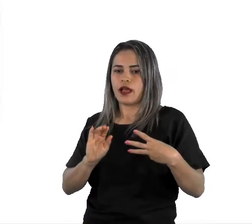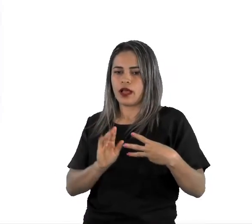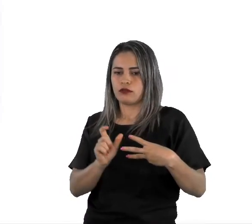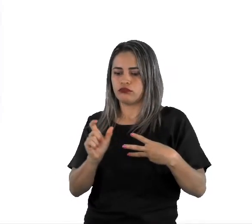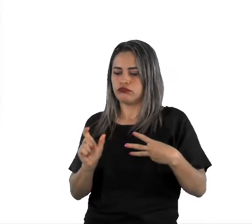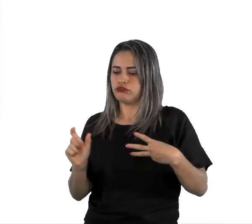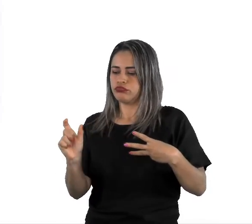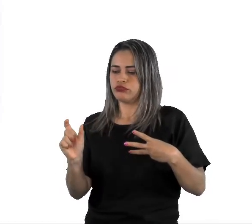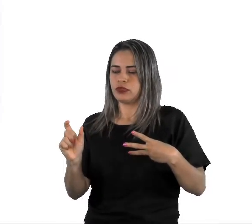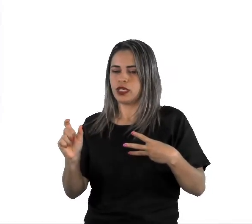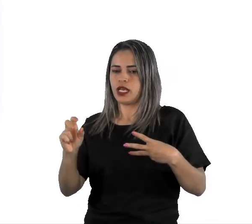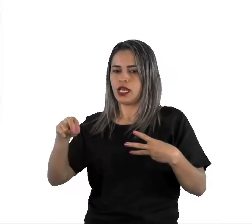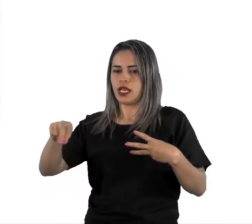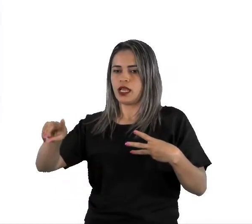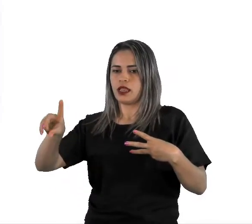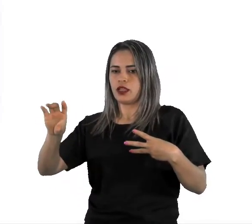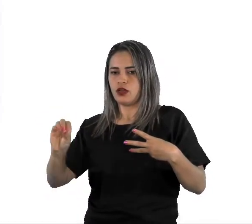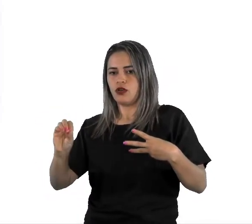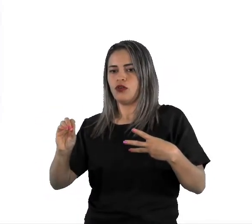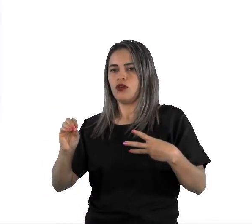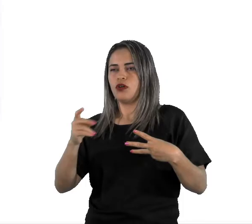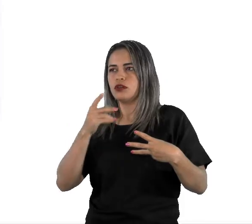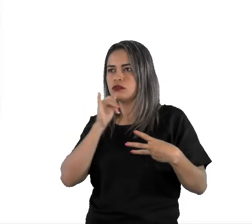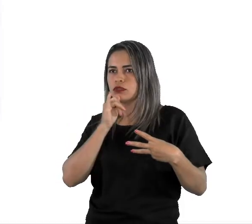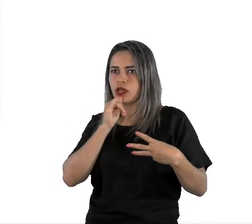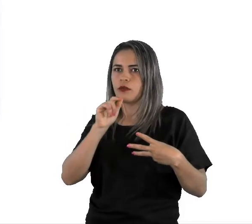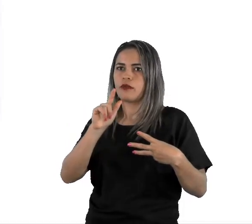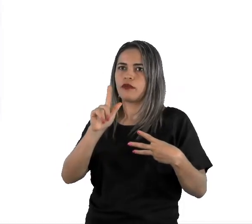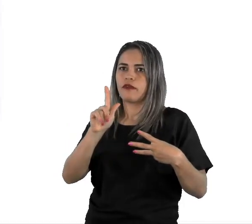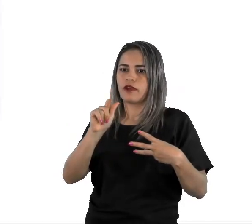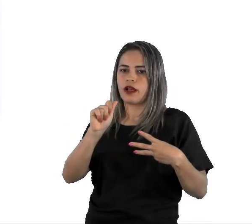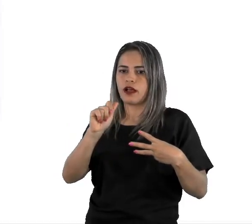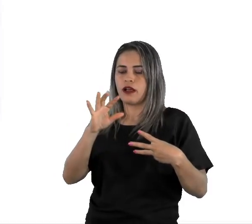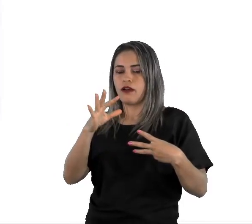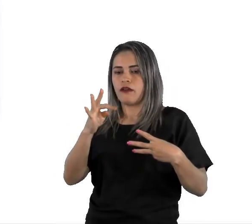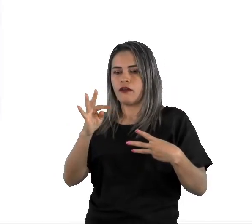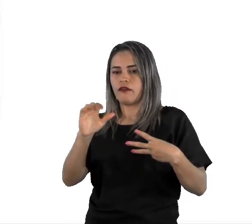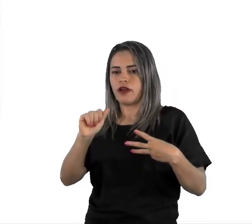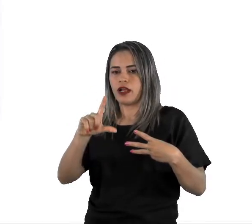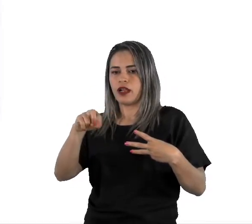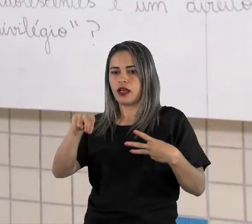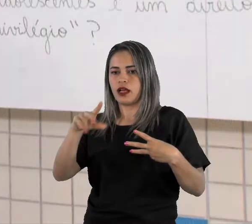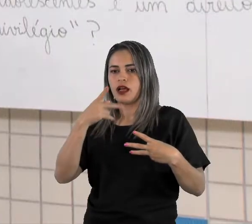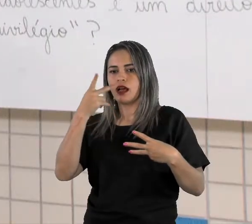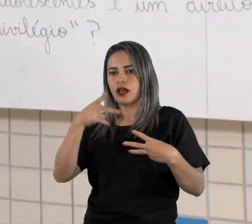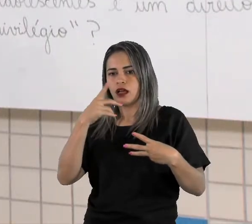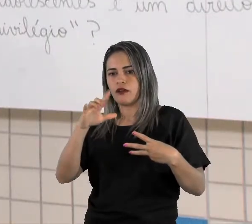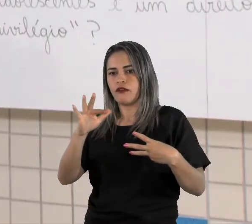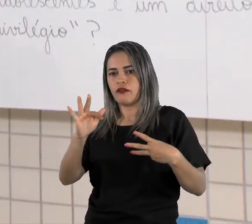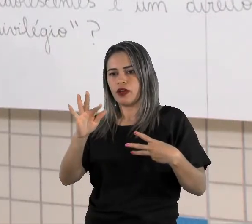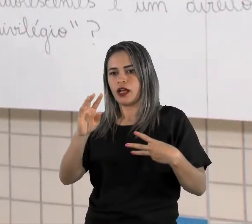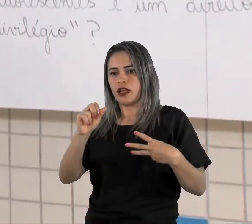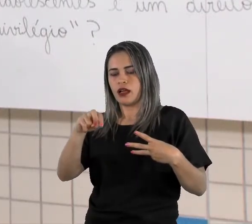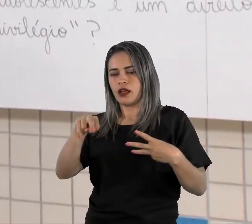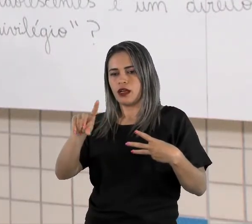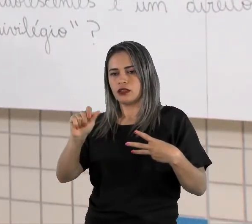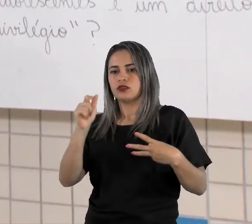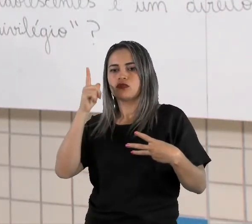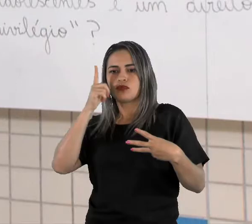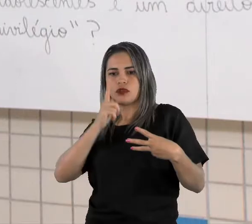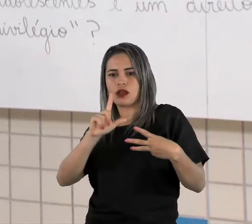NDO, Ganhando, falando, argumentando. Então, ele sempre tem esse ando aí, que é uma ação